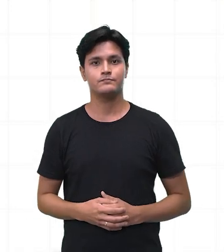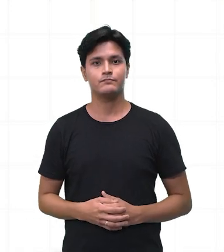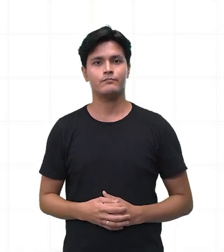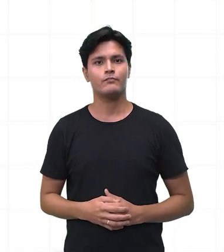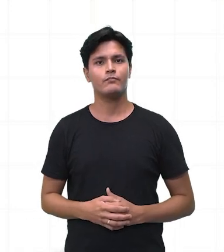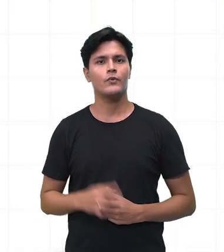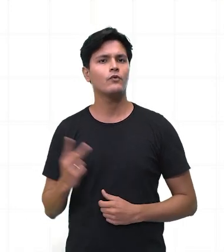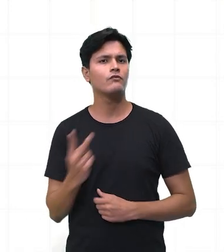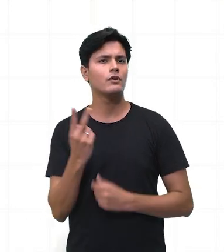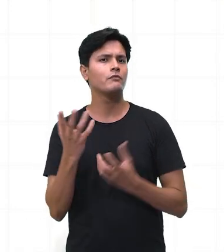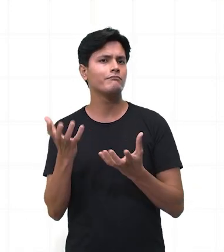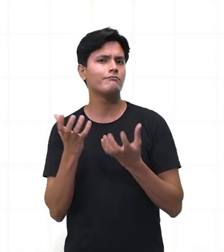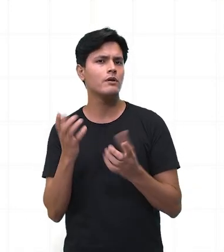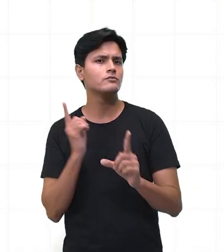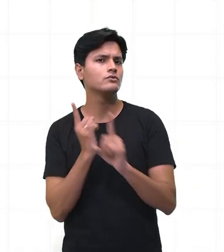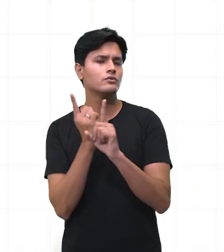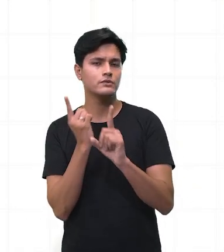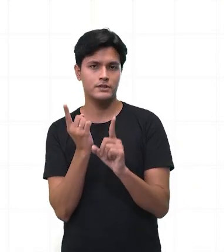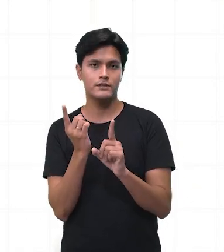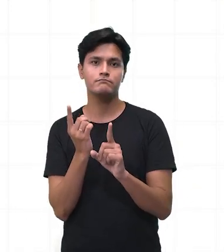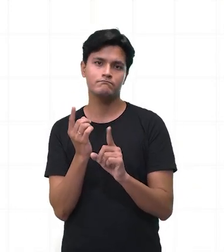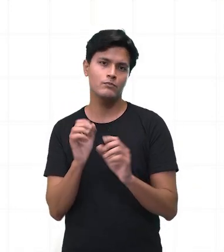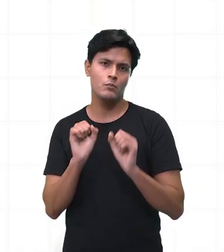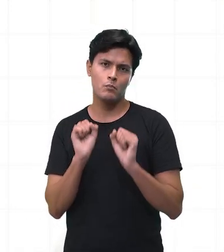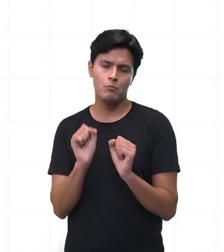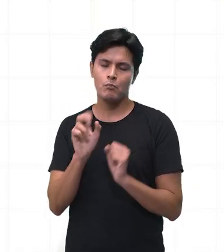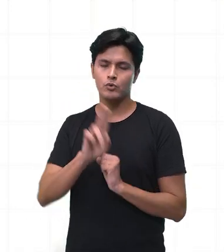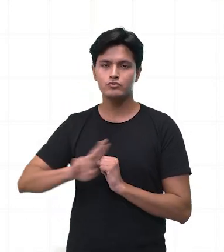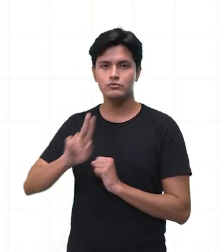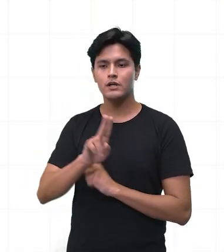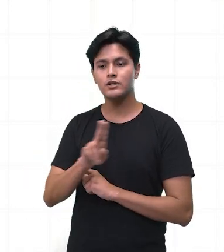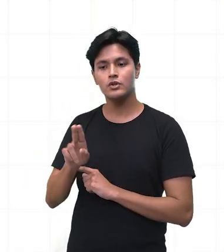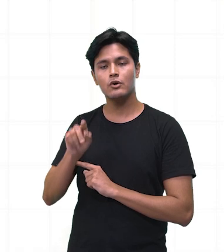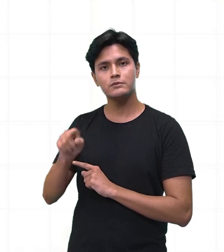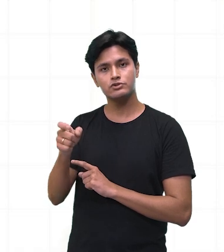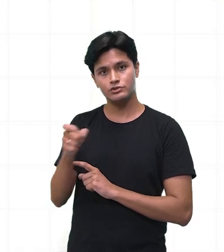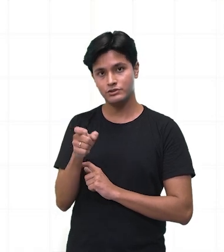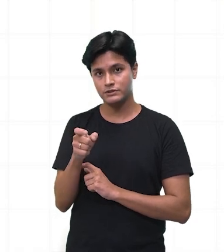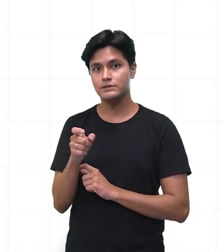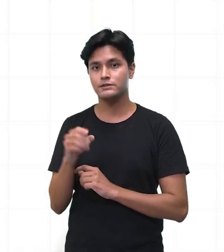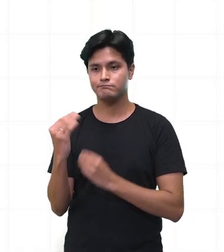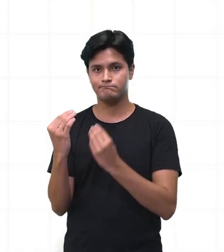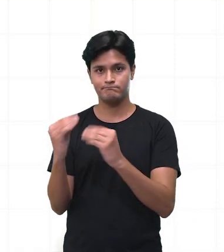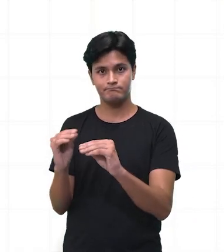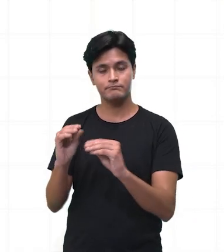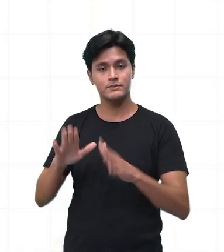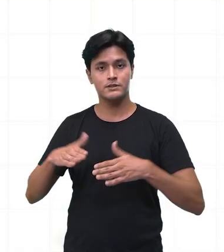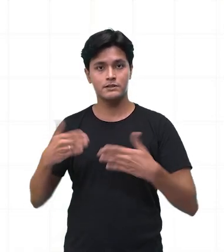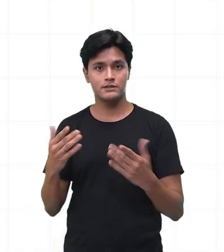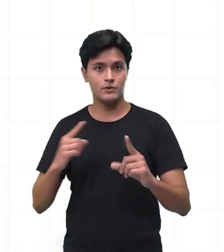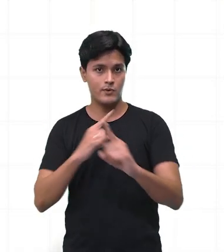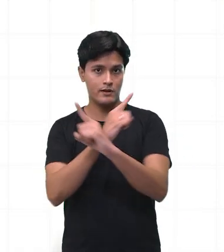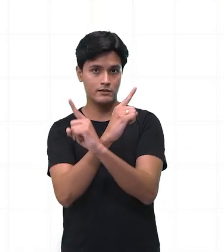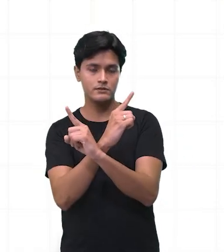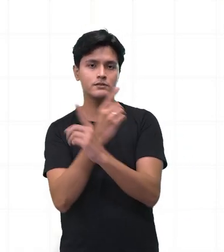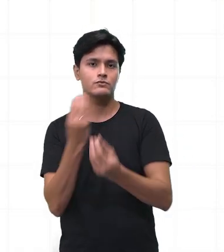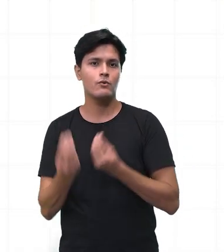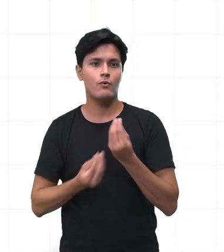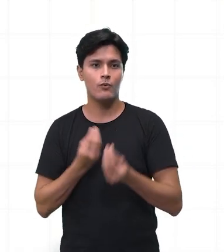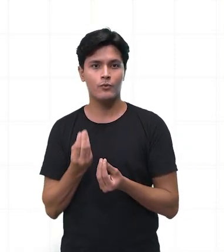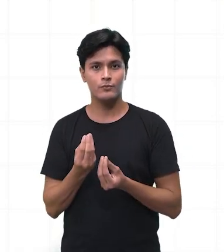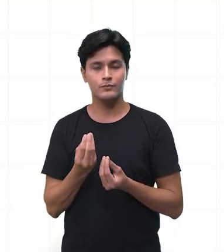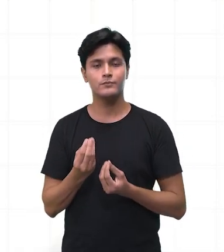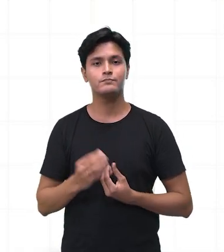queremos encontrar chamaremos de x. Então, nós vamos expressar a regra de 3 conforme isso. Se eu tenho